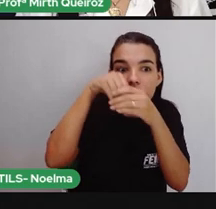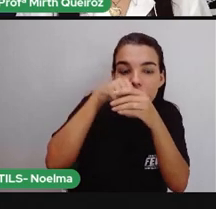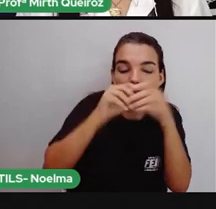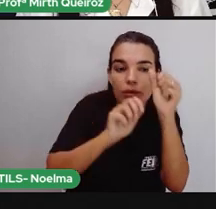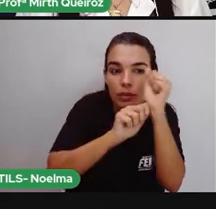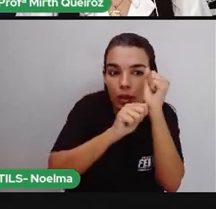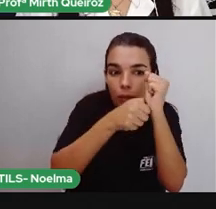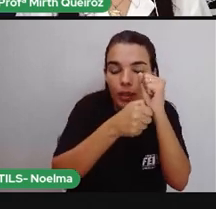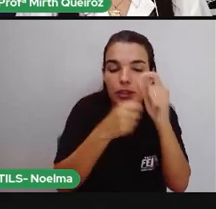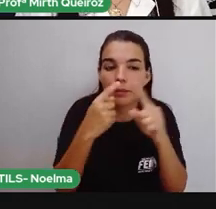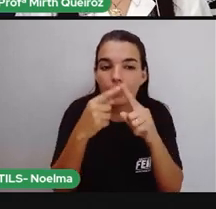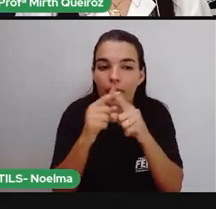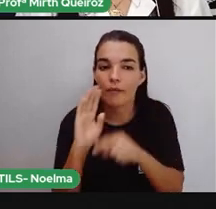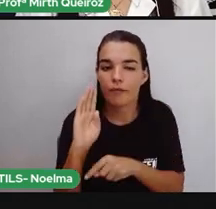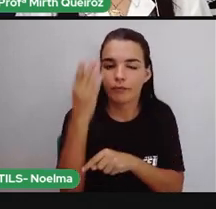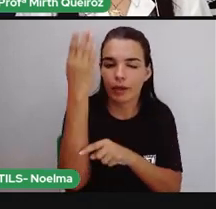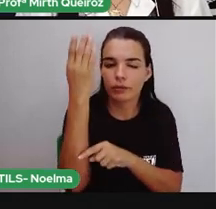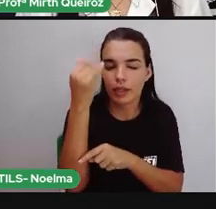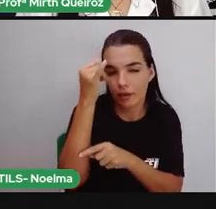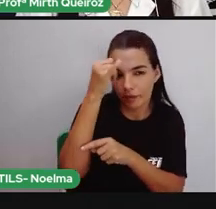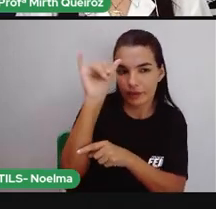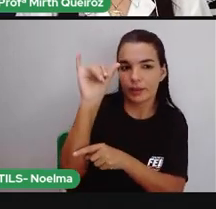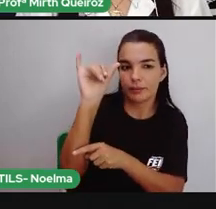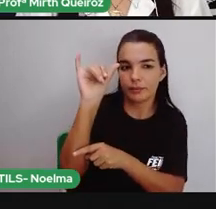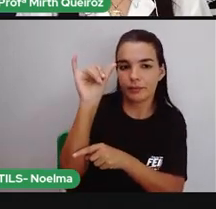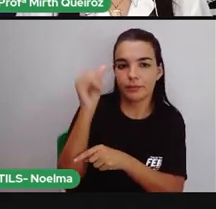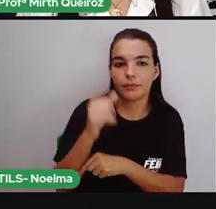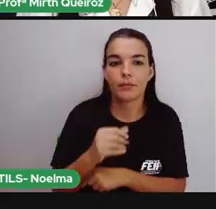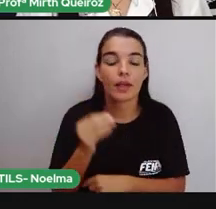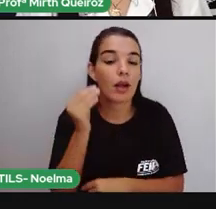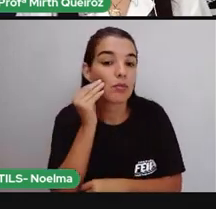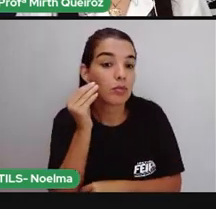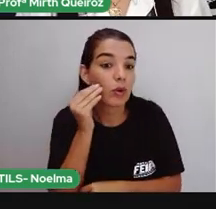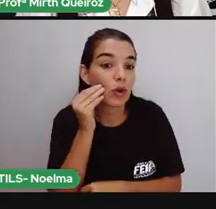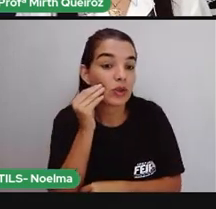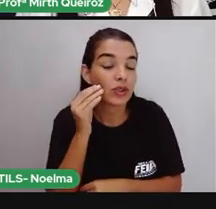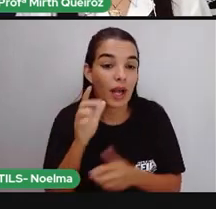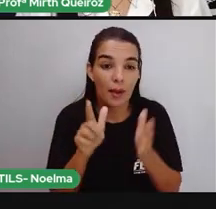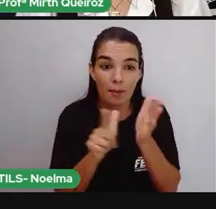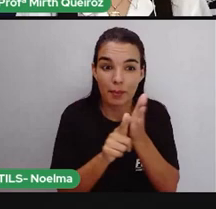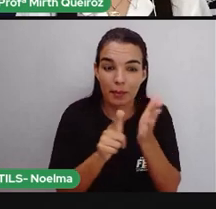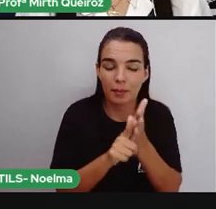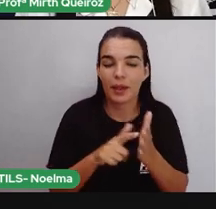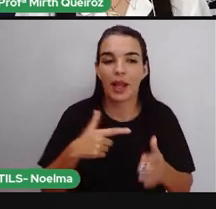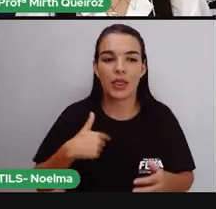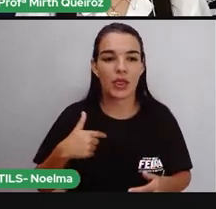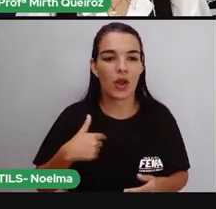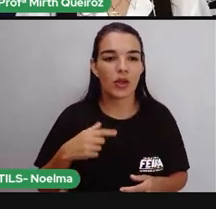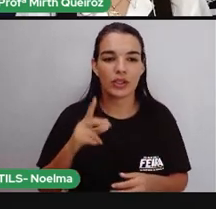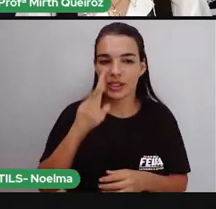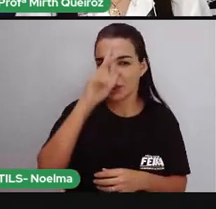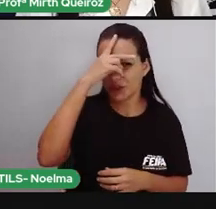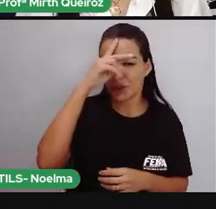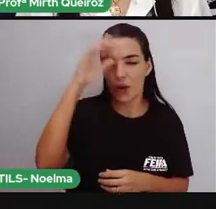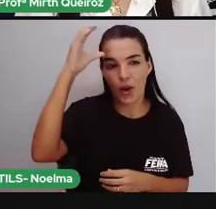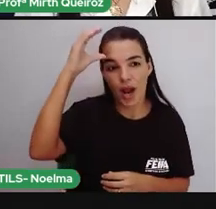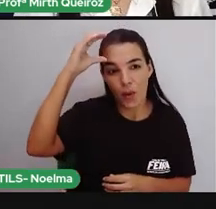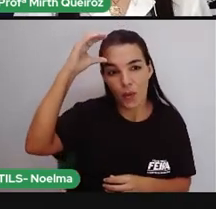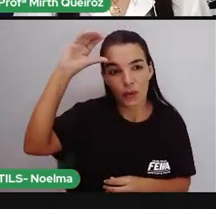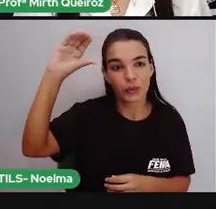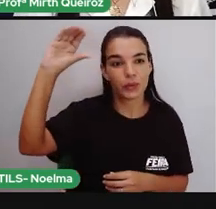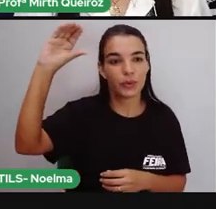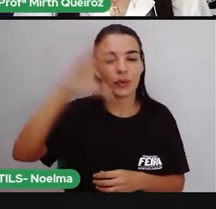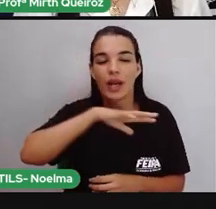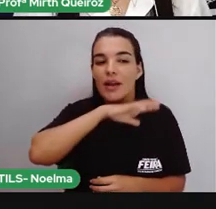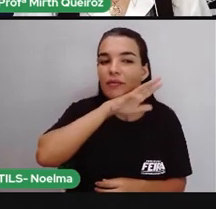falsificações. Nosso dinheiro retrata a nossa história, a cultura, a fauna e a flora